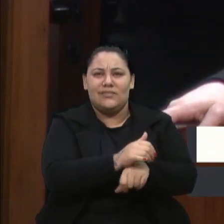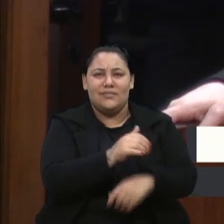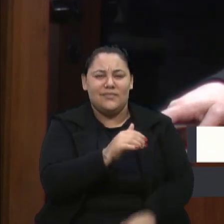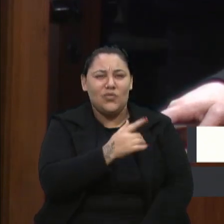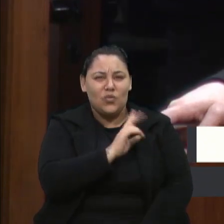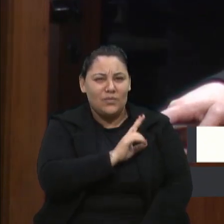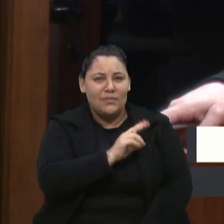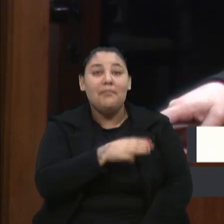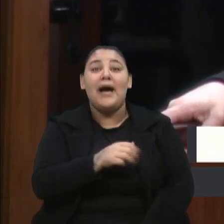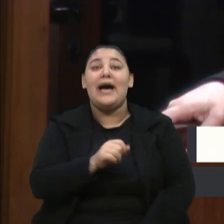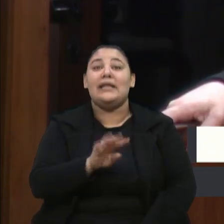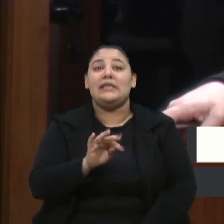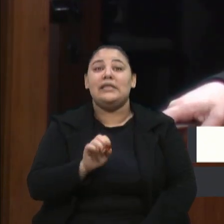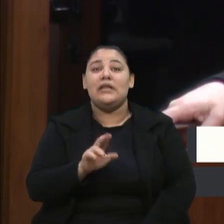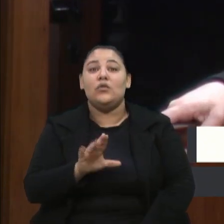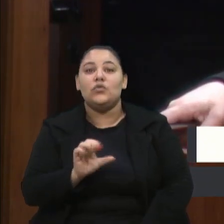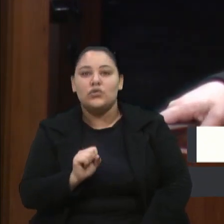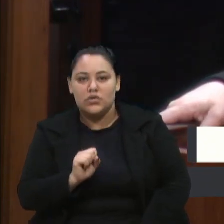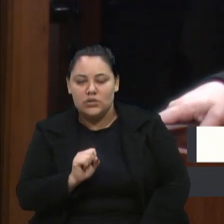Matheus,